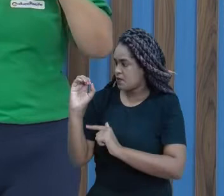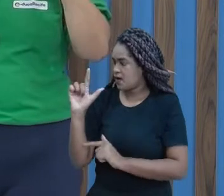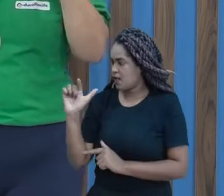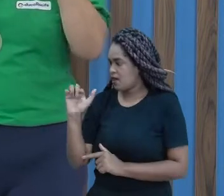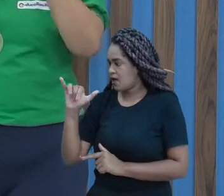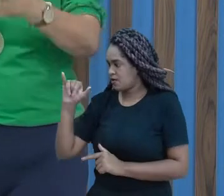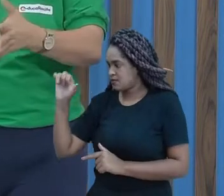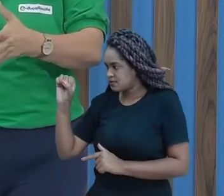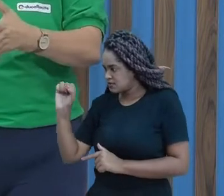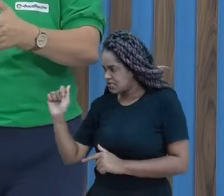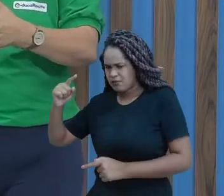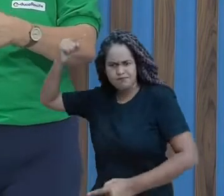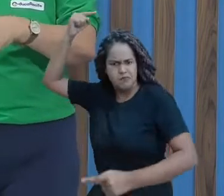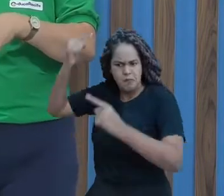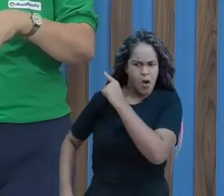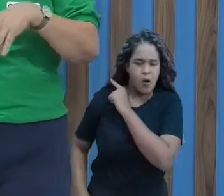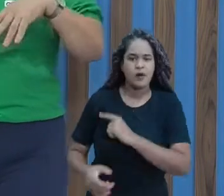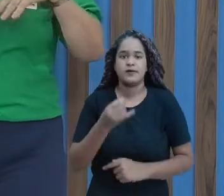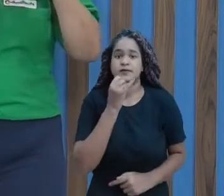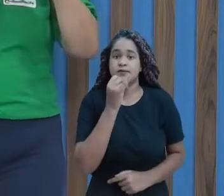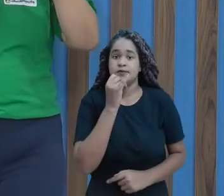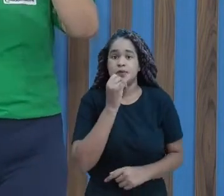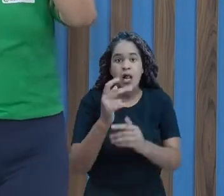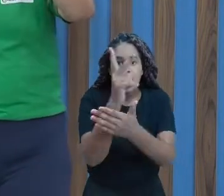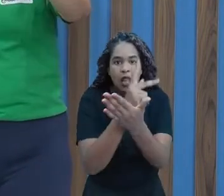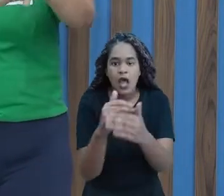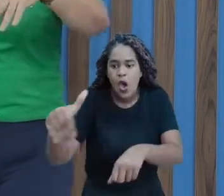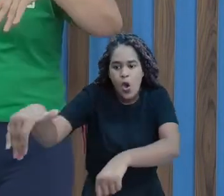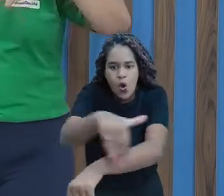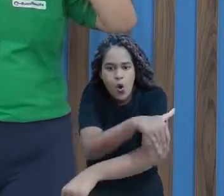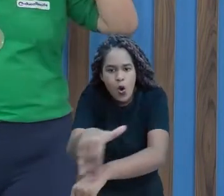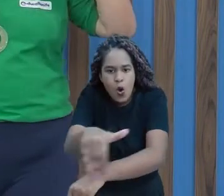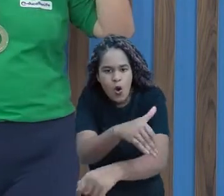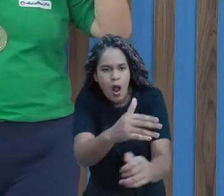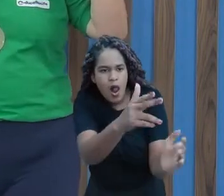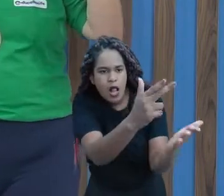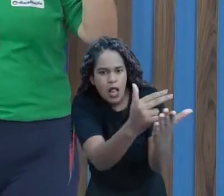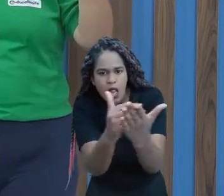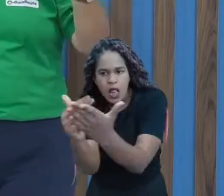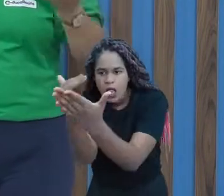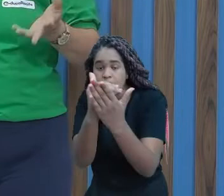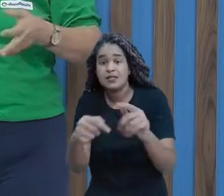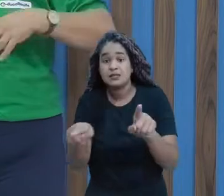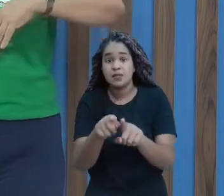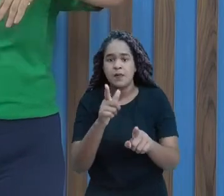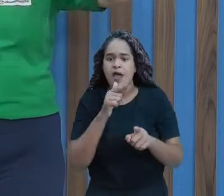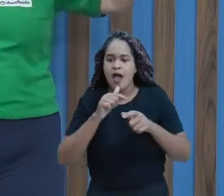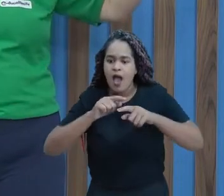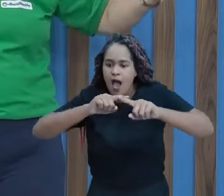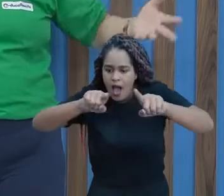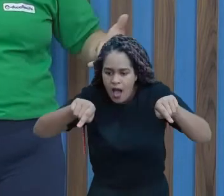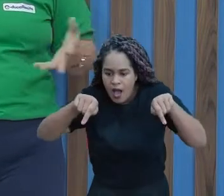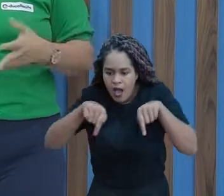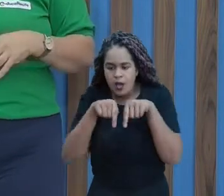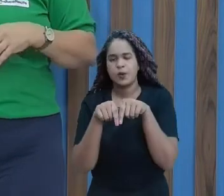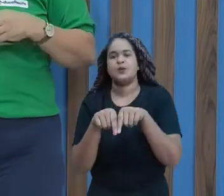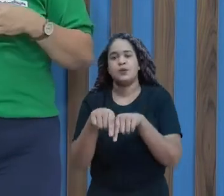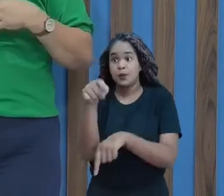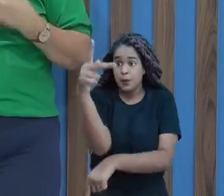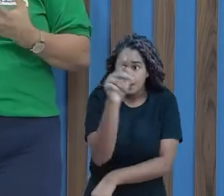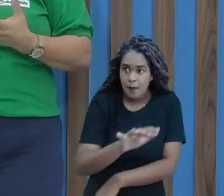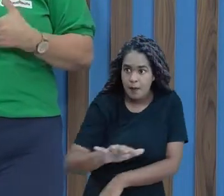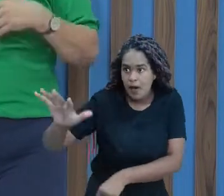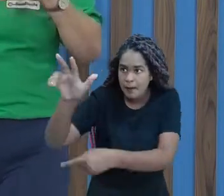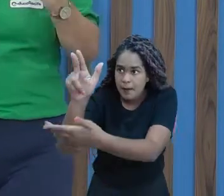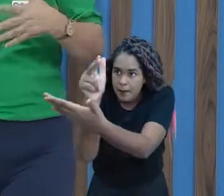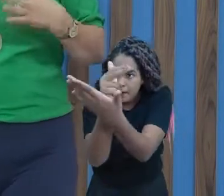eles foram pintar fora do estúdio, eles foram para a rua, para as beiras de água, principalmente, as paisagens, né? E era